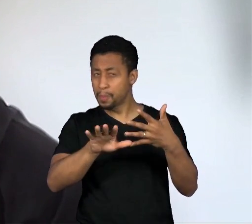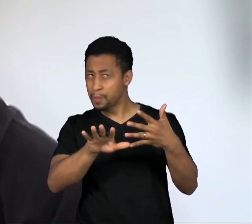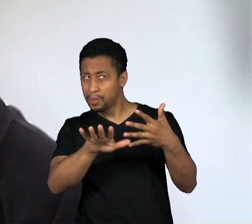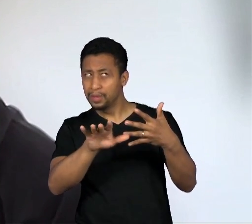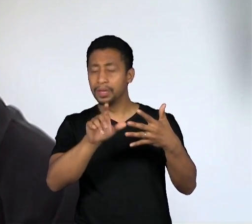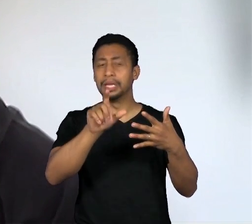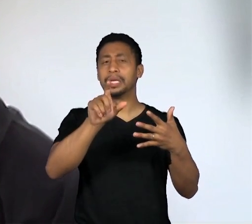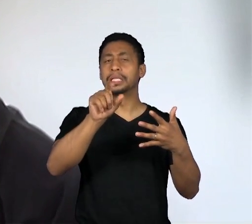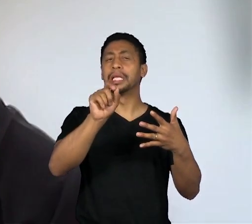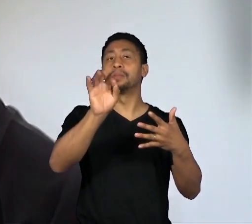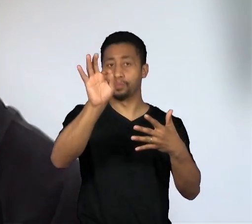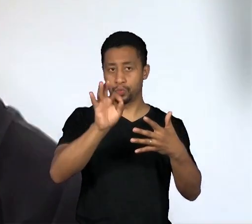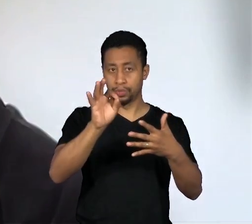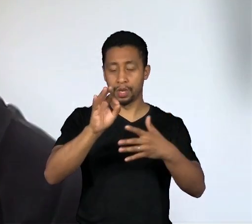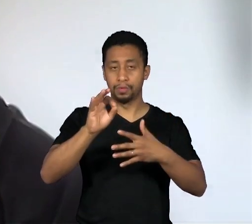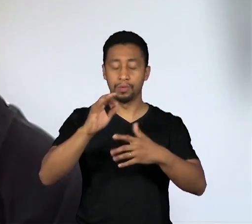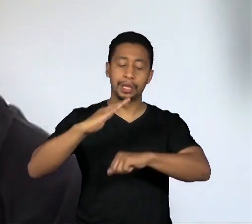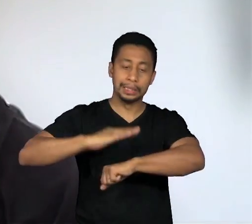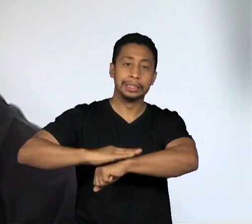dos sapos do mundo estão ali.